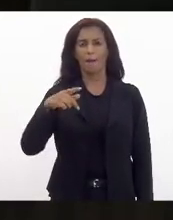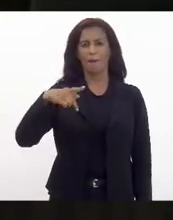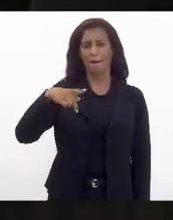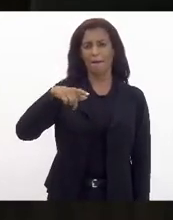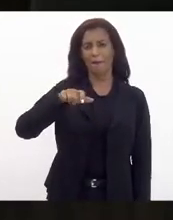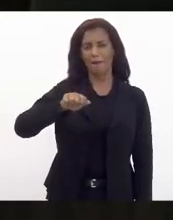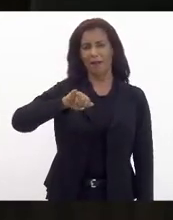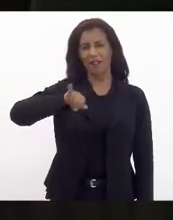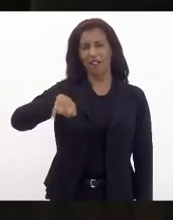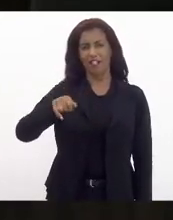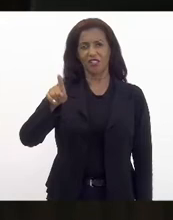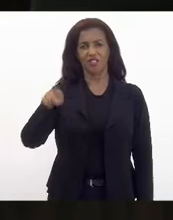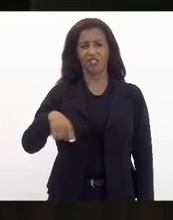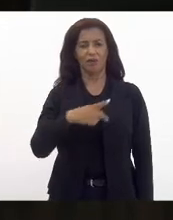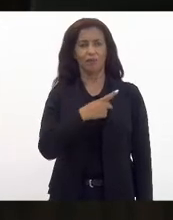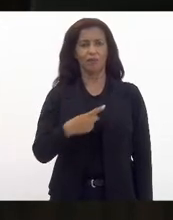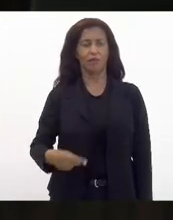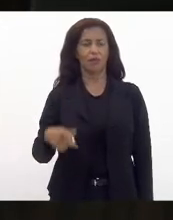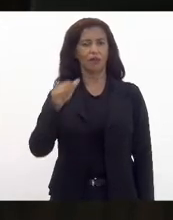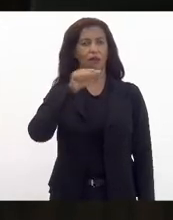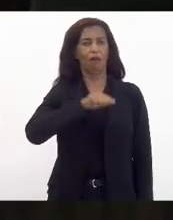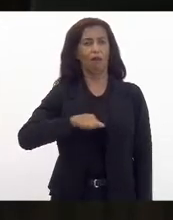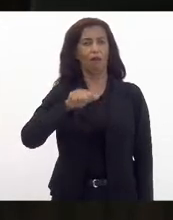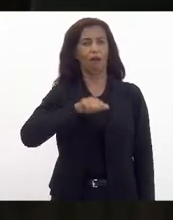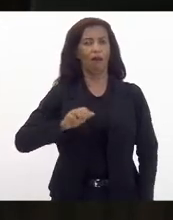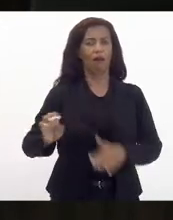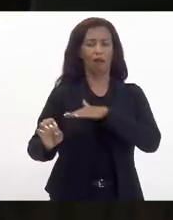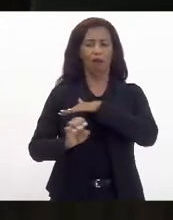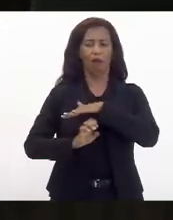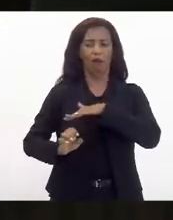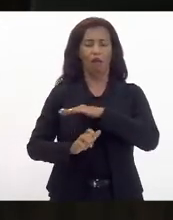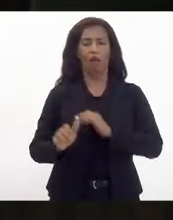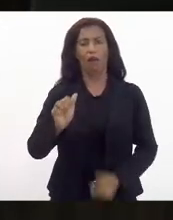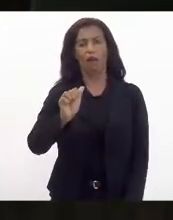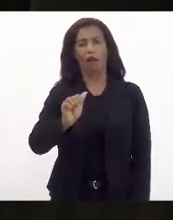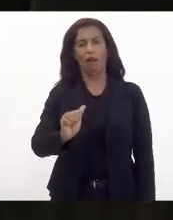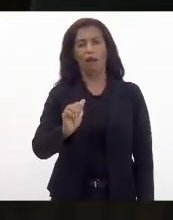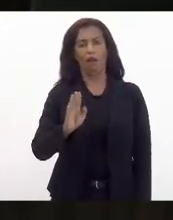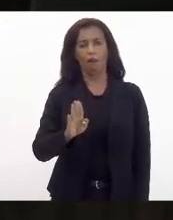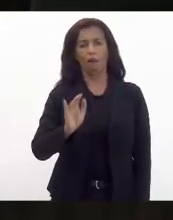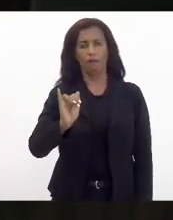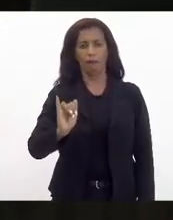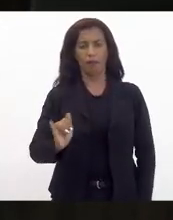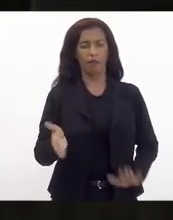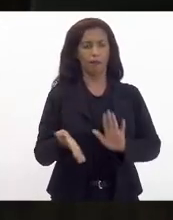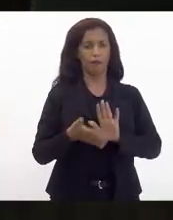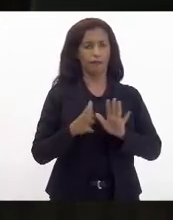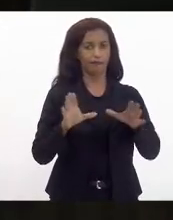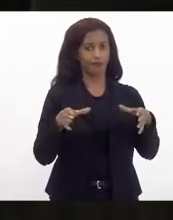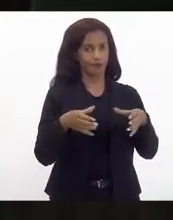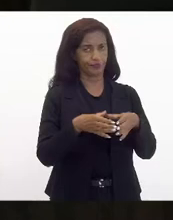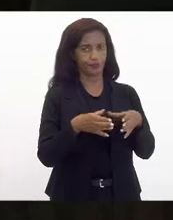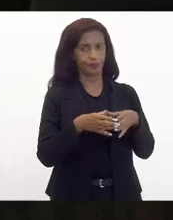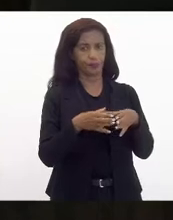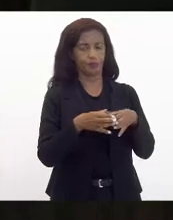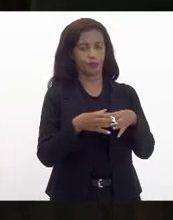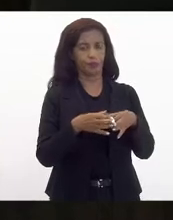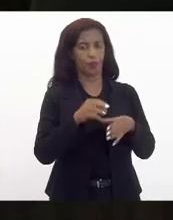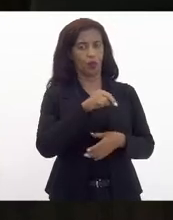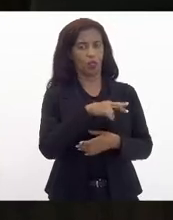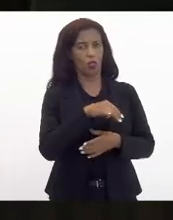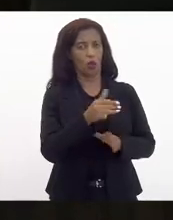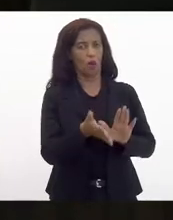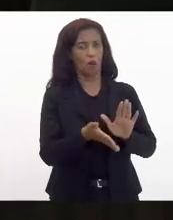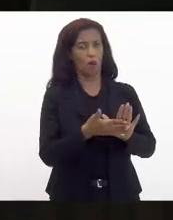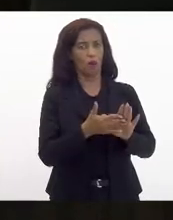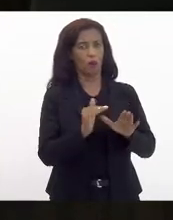pajé' presidente da Associação Brasileira de empresa ab o parecer da comissão de normas internas